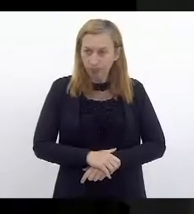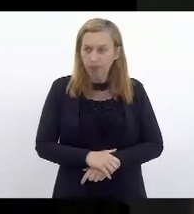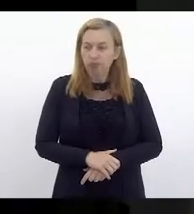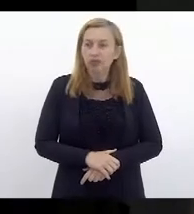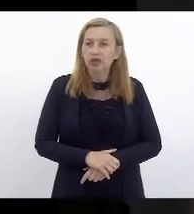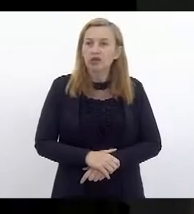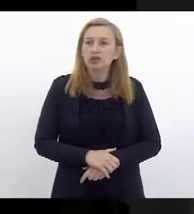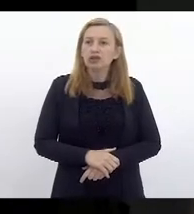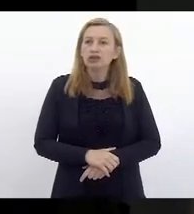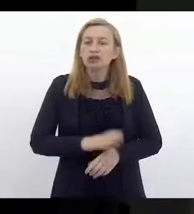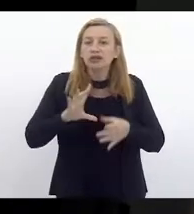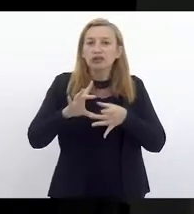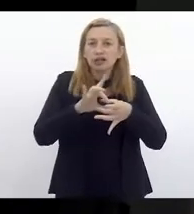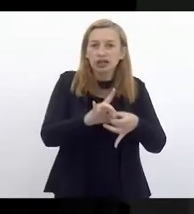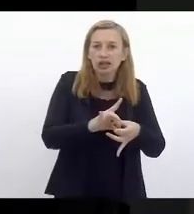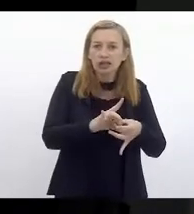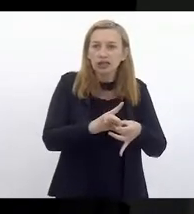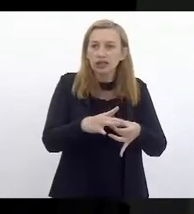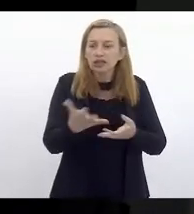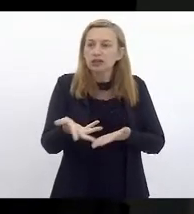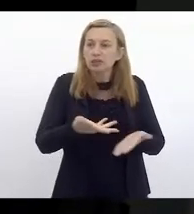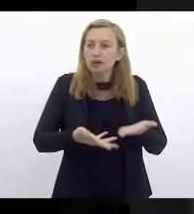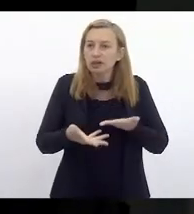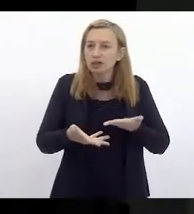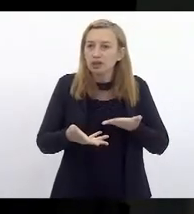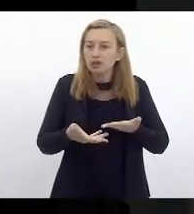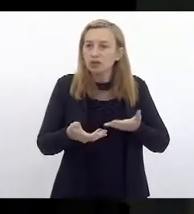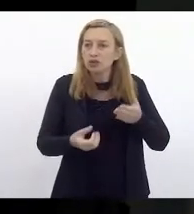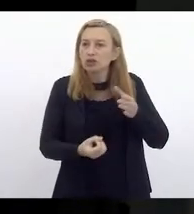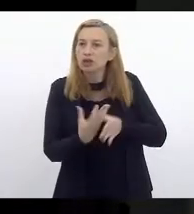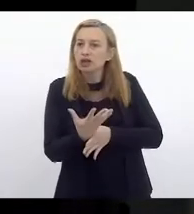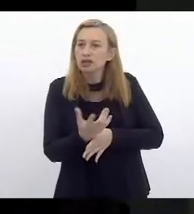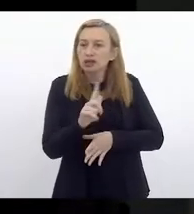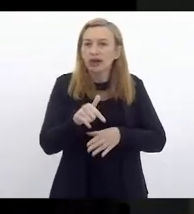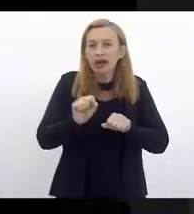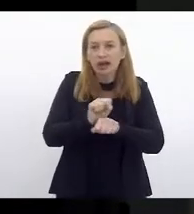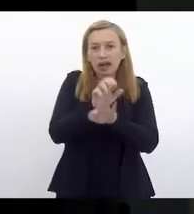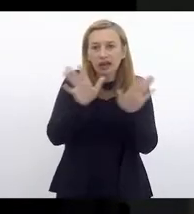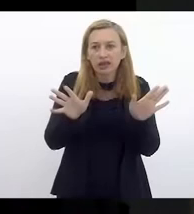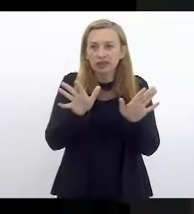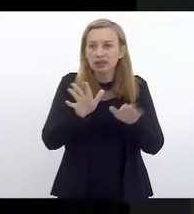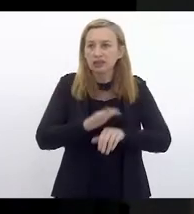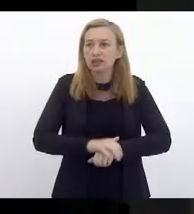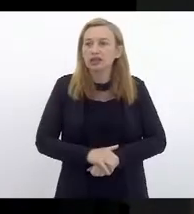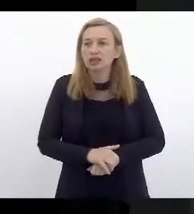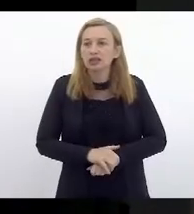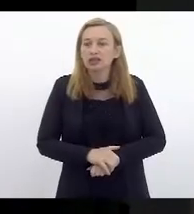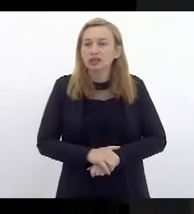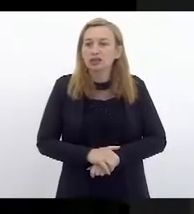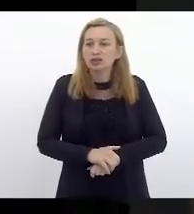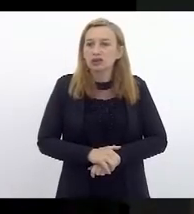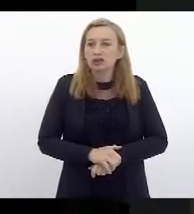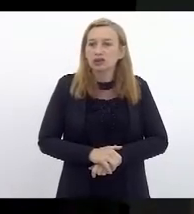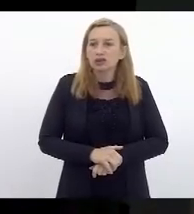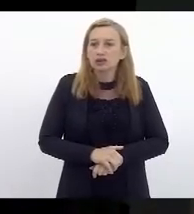E o que está vinculado a essa participação do conselho consultivo, do meu ponto de vista, é a transparência. Fazendo a